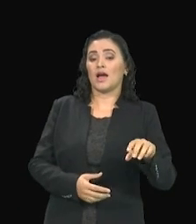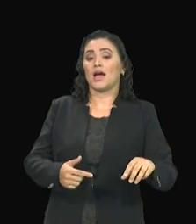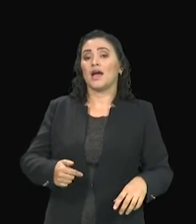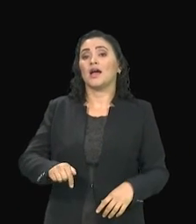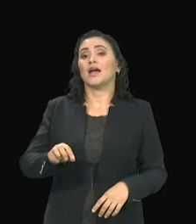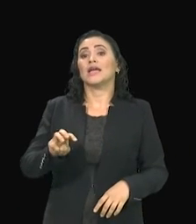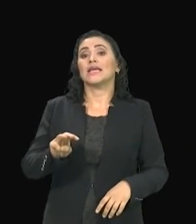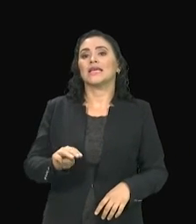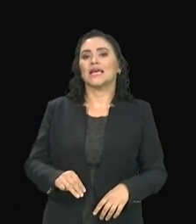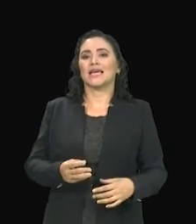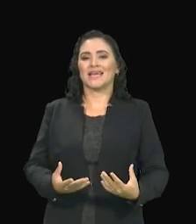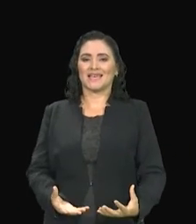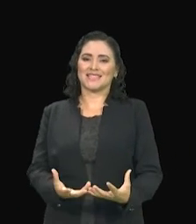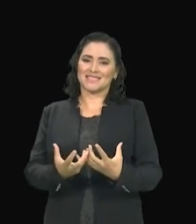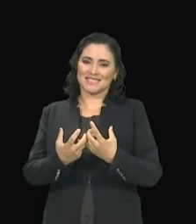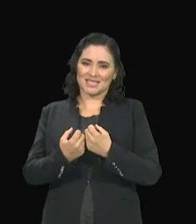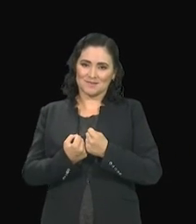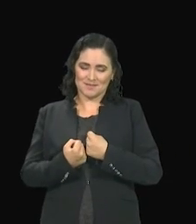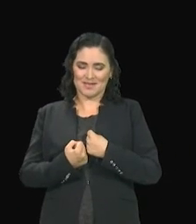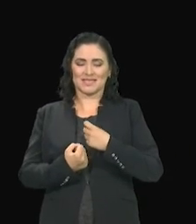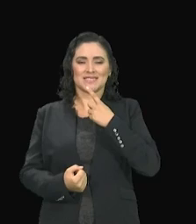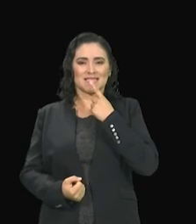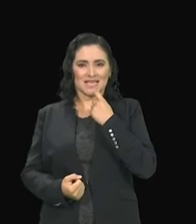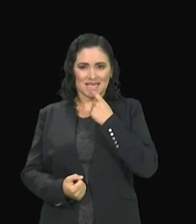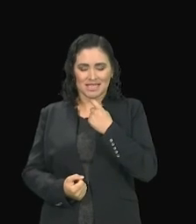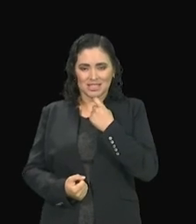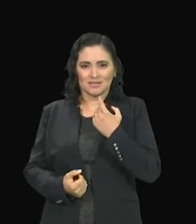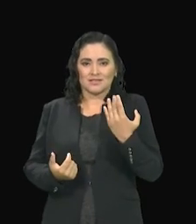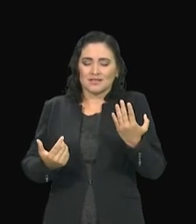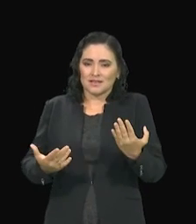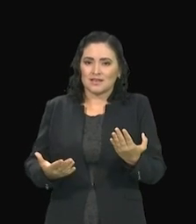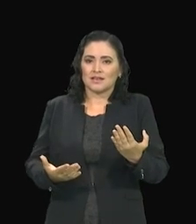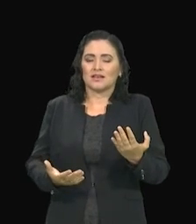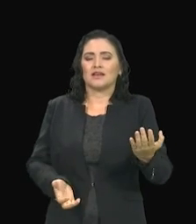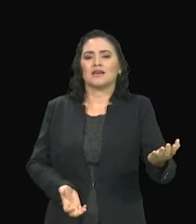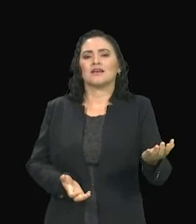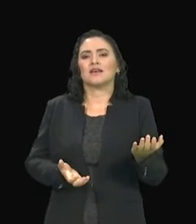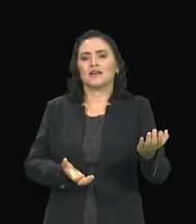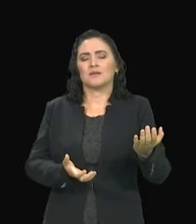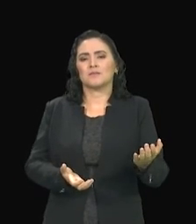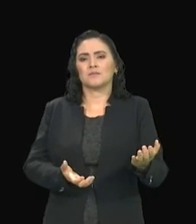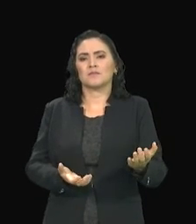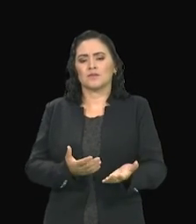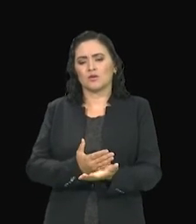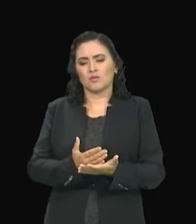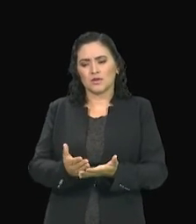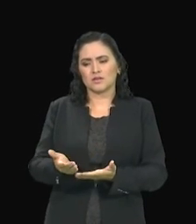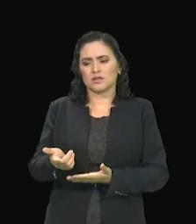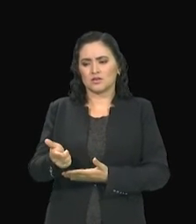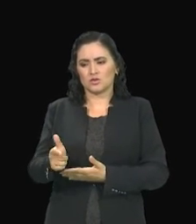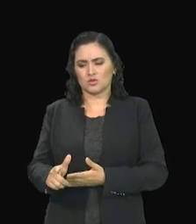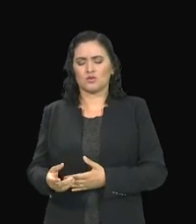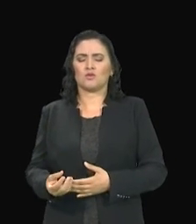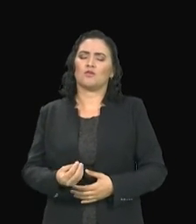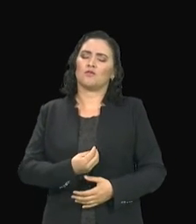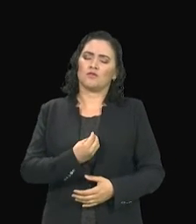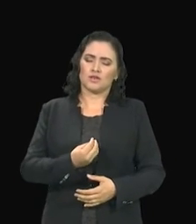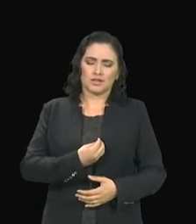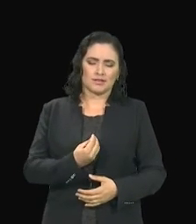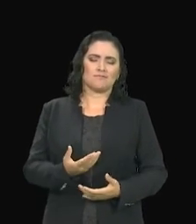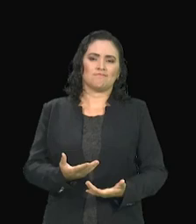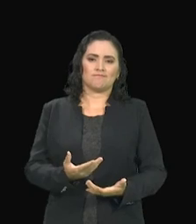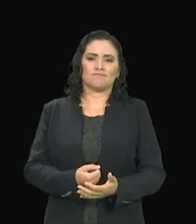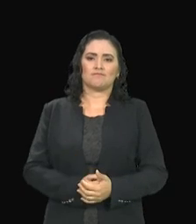é que nós queremos estabelecer essas novas oportunidades, essas novas chances de vida, de recomeçar a vida. Por isso eu peço esse